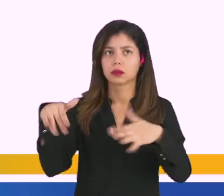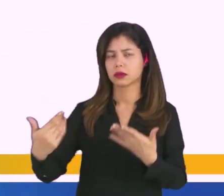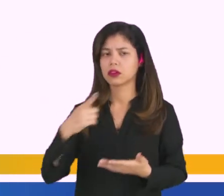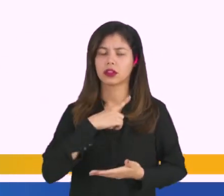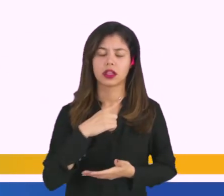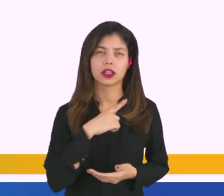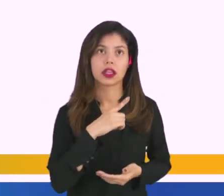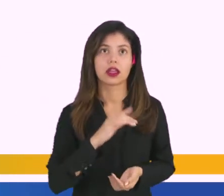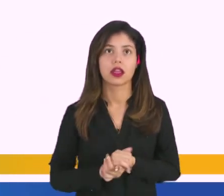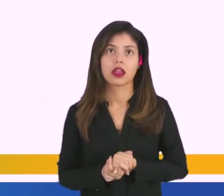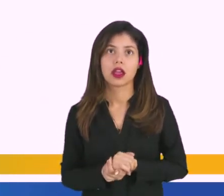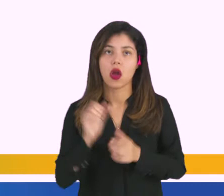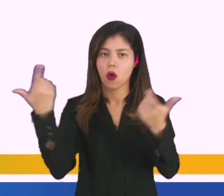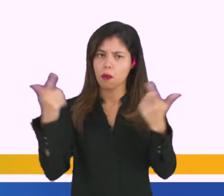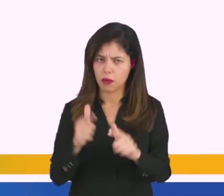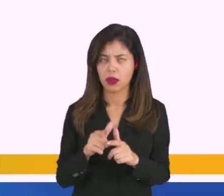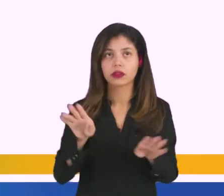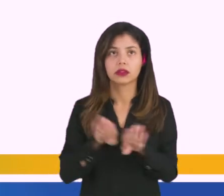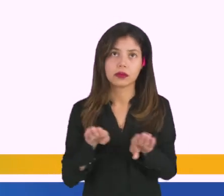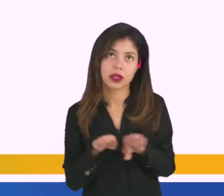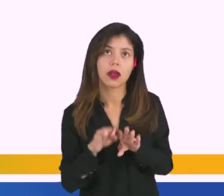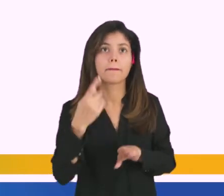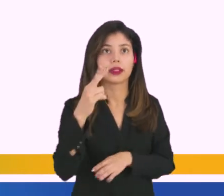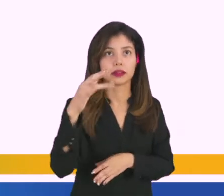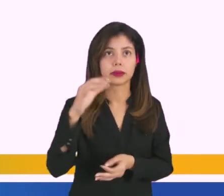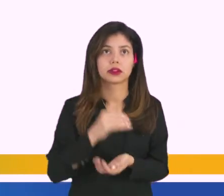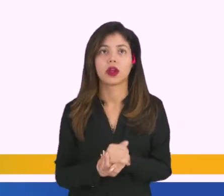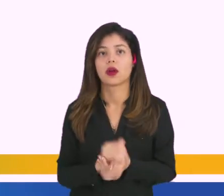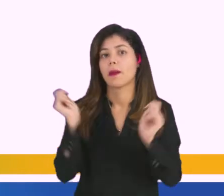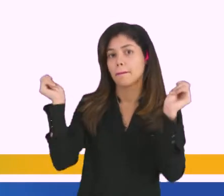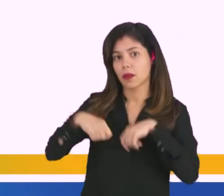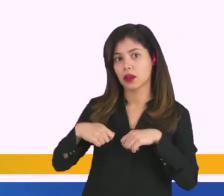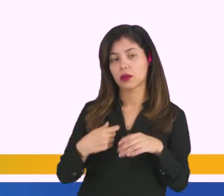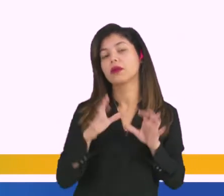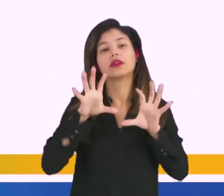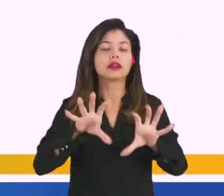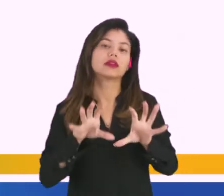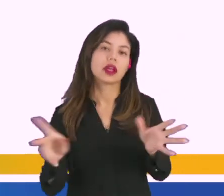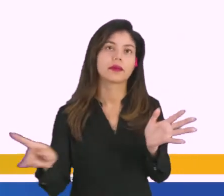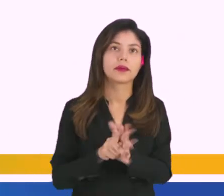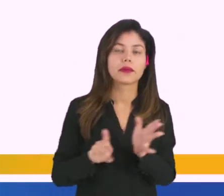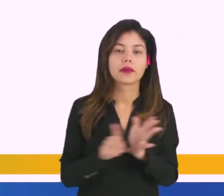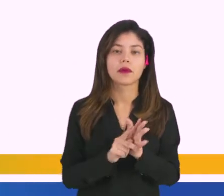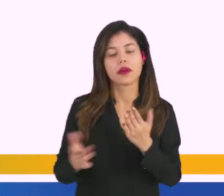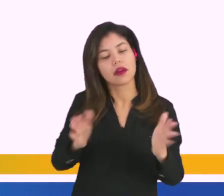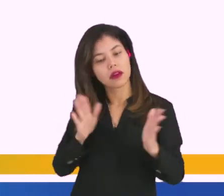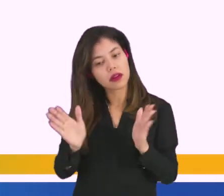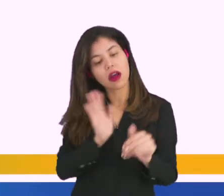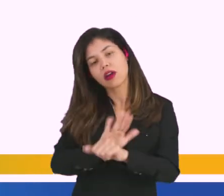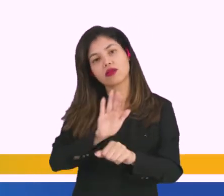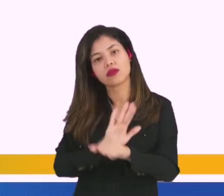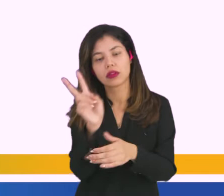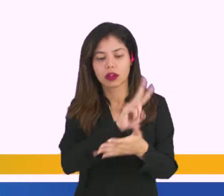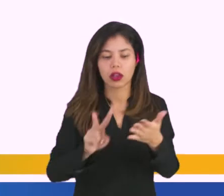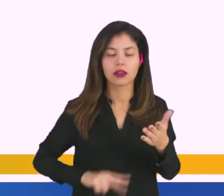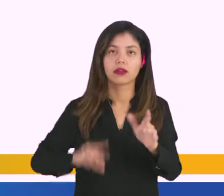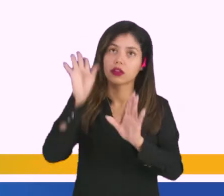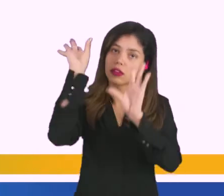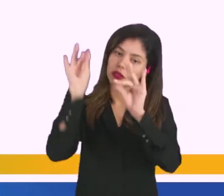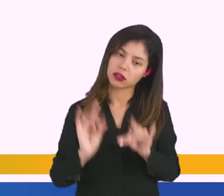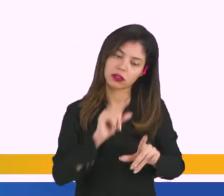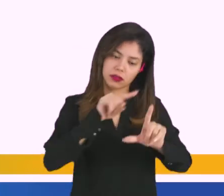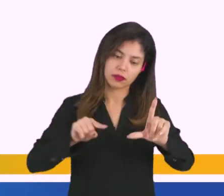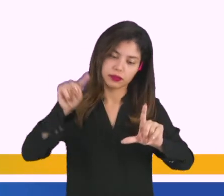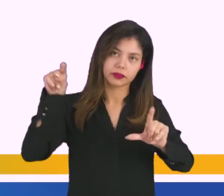tem mais participação ou menos participação possibilitando assim né inferências que nos auxiliam na leitura correta desses